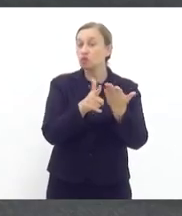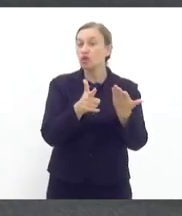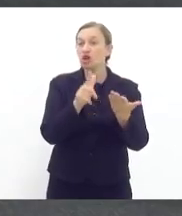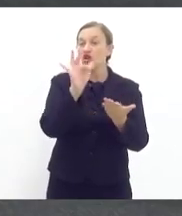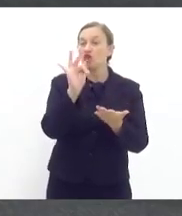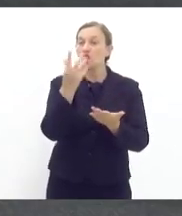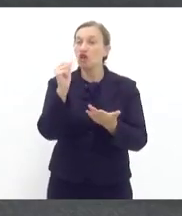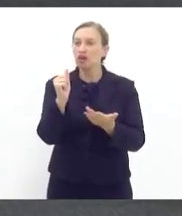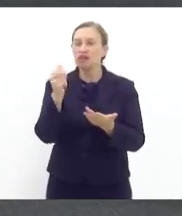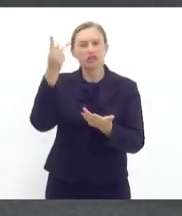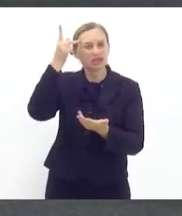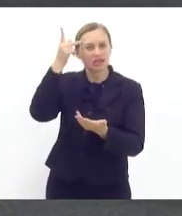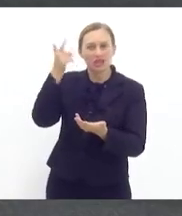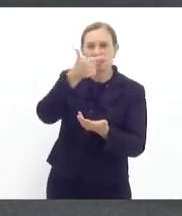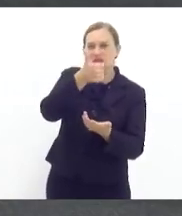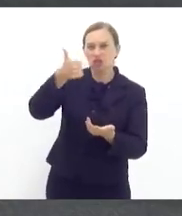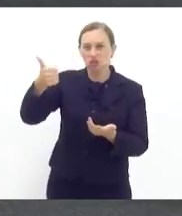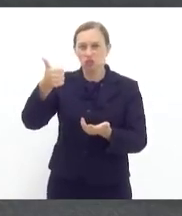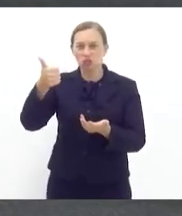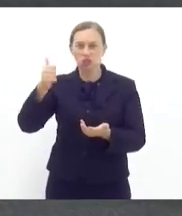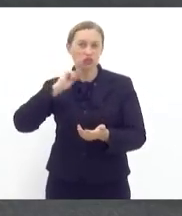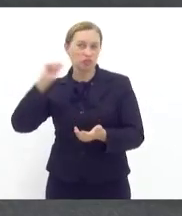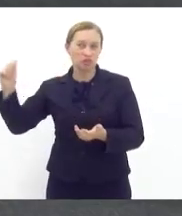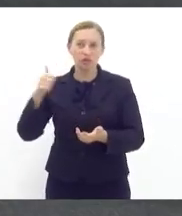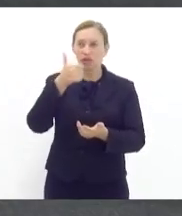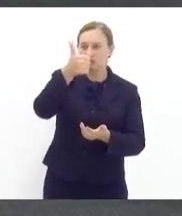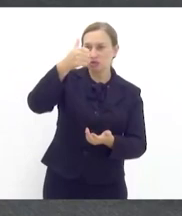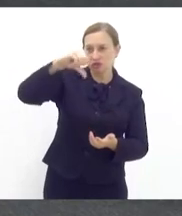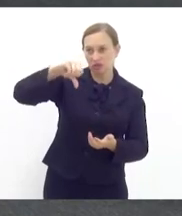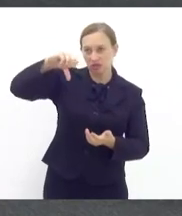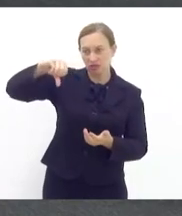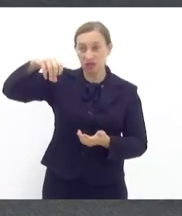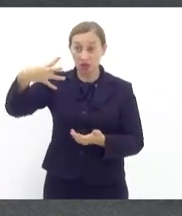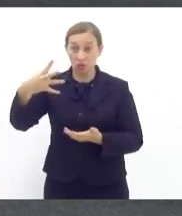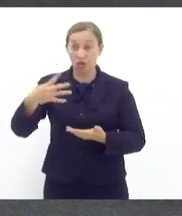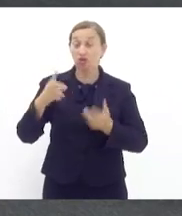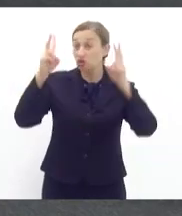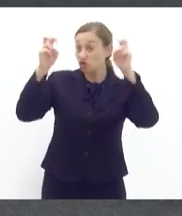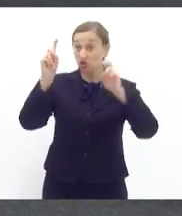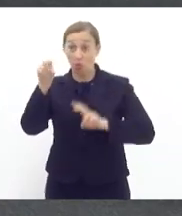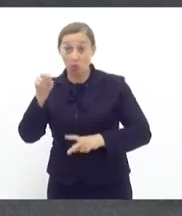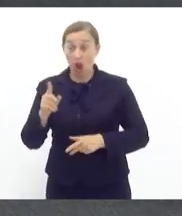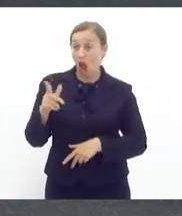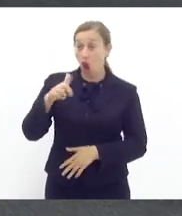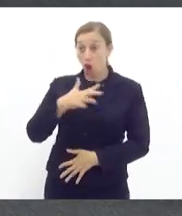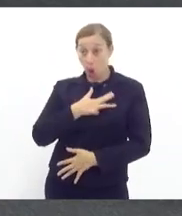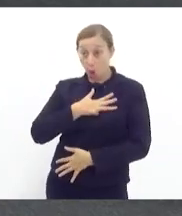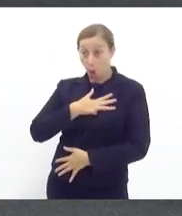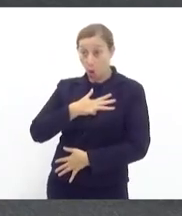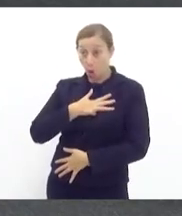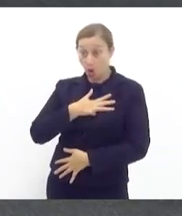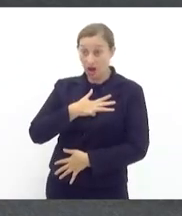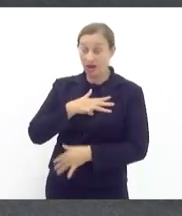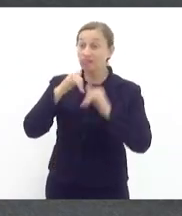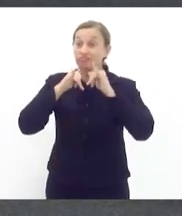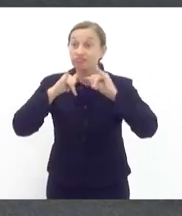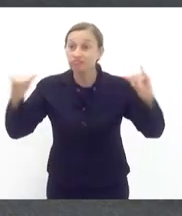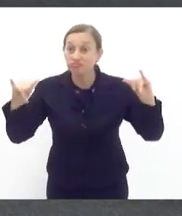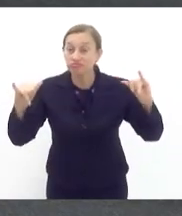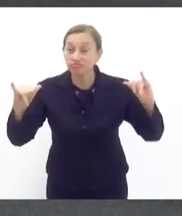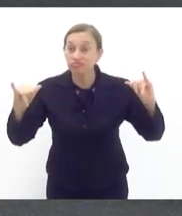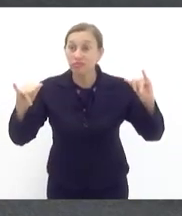data de 21 de abril de 1994 cujo título é Lula declara